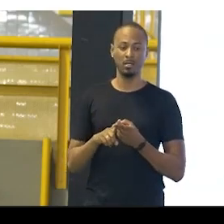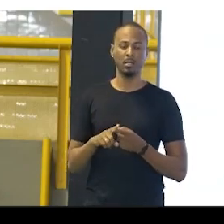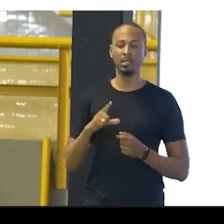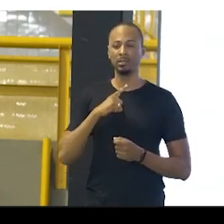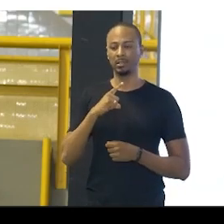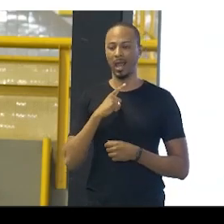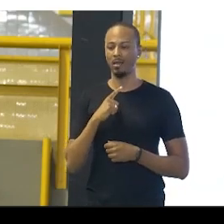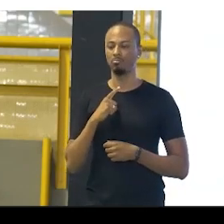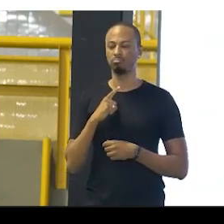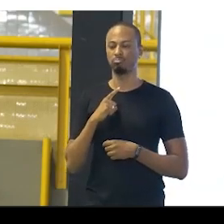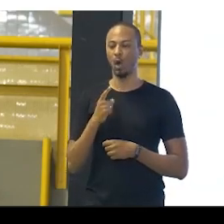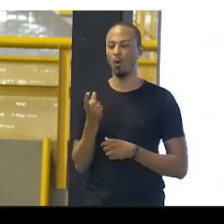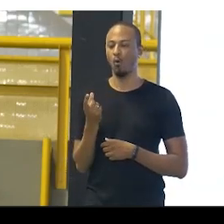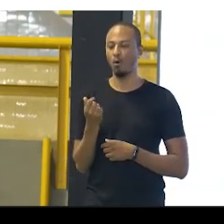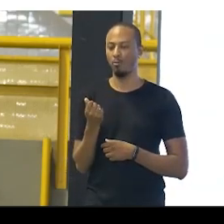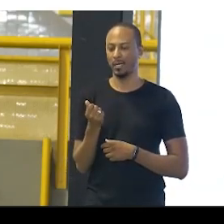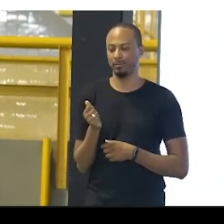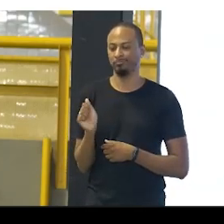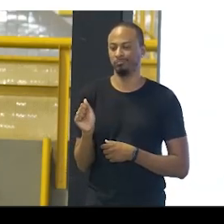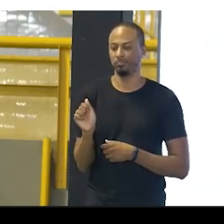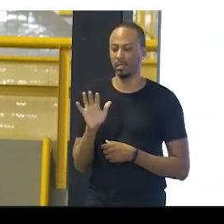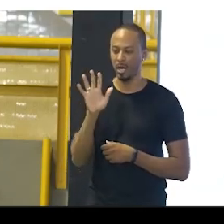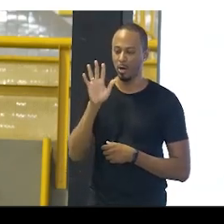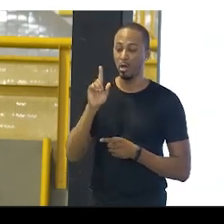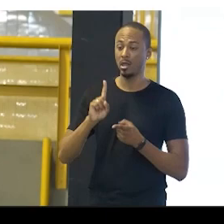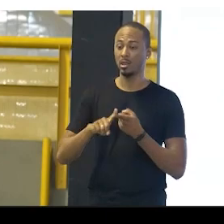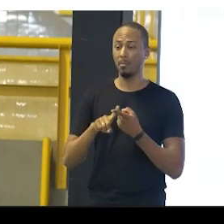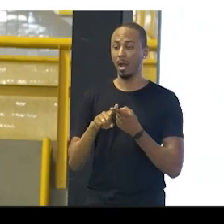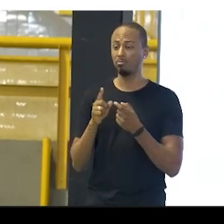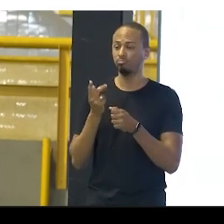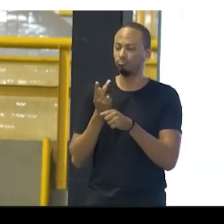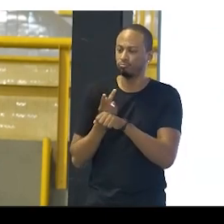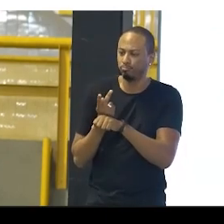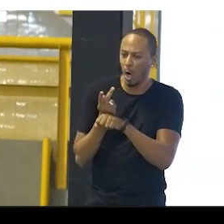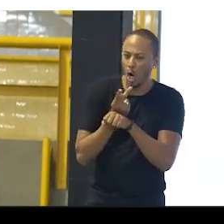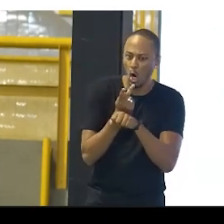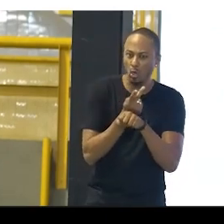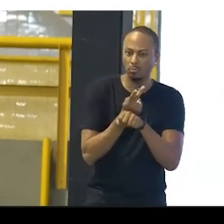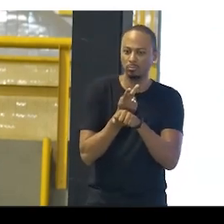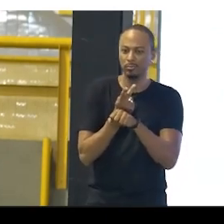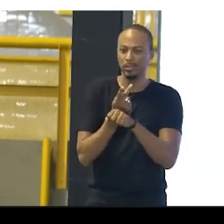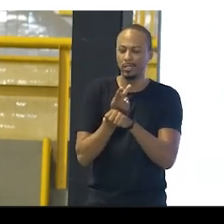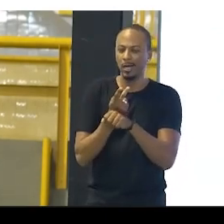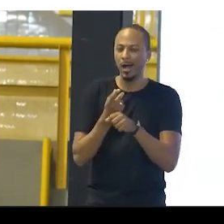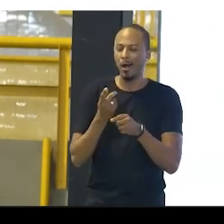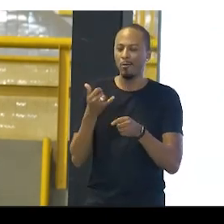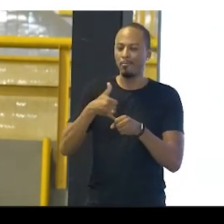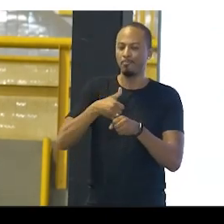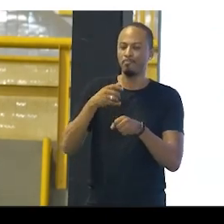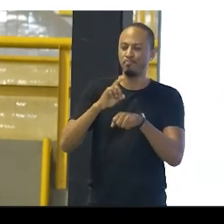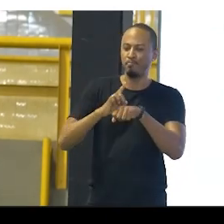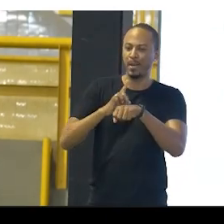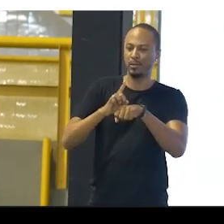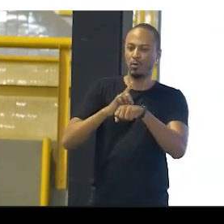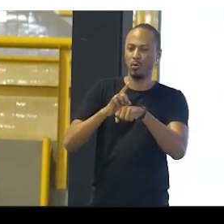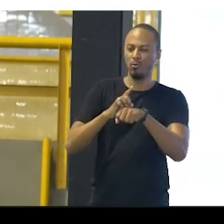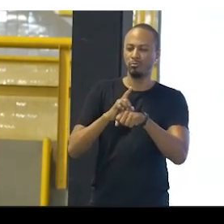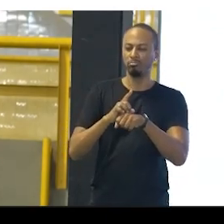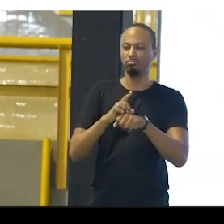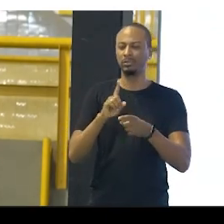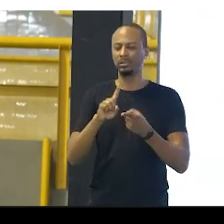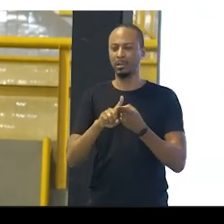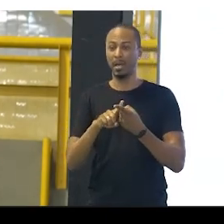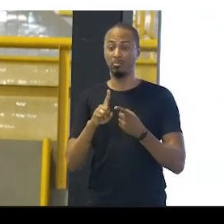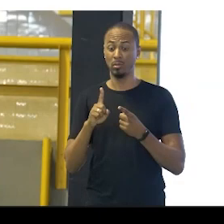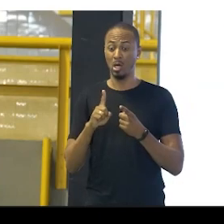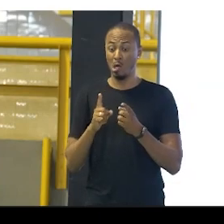e uma busca por uma substituição do petróleo. E, obviamente, uma terceira: passou a ser viável produzir petróleo, porque